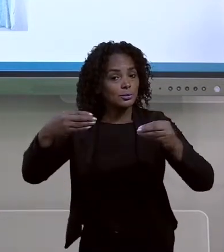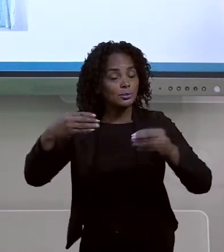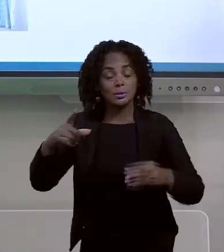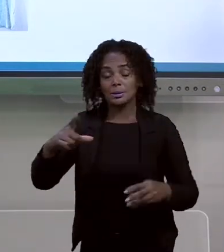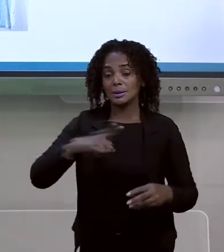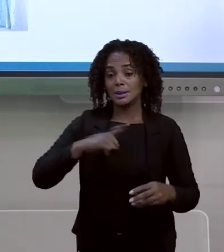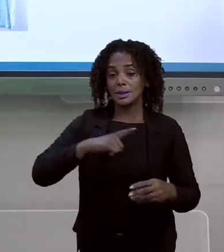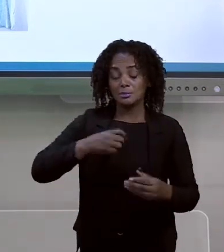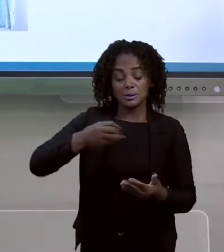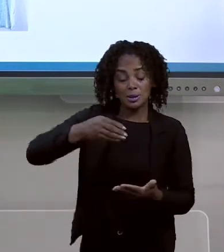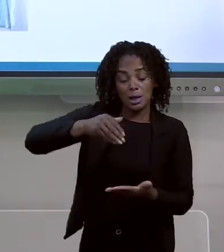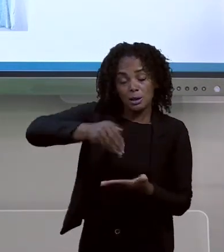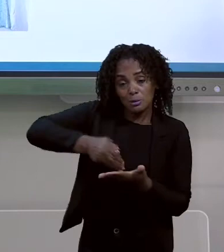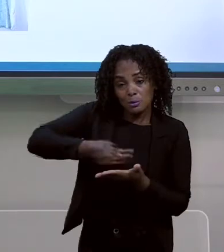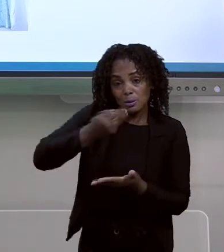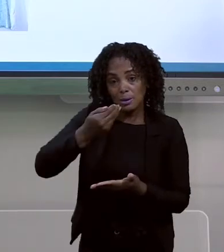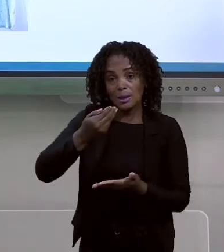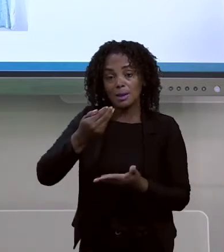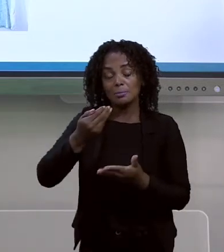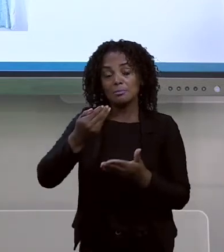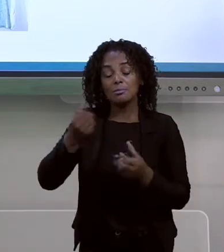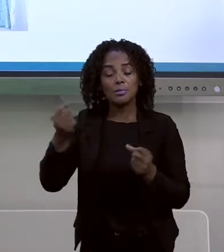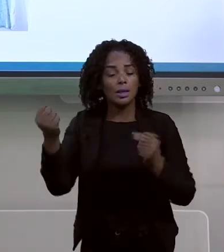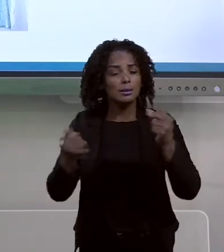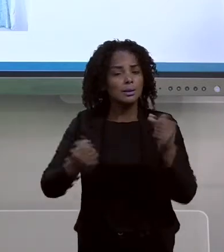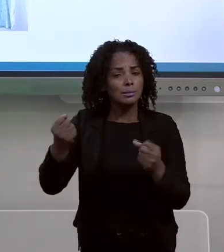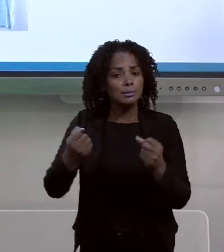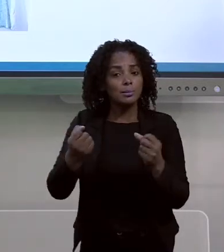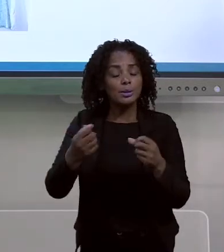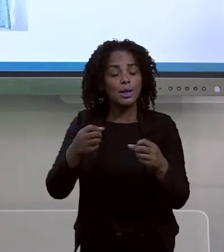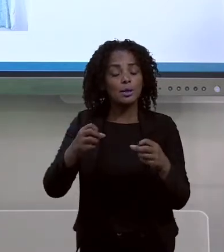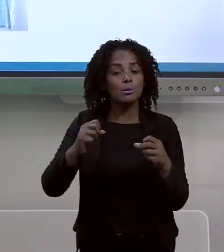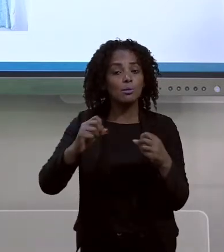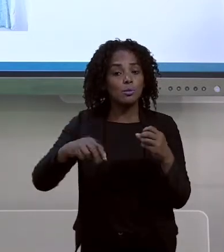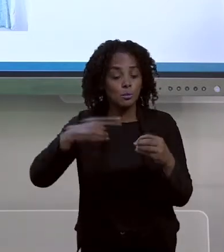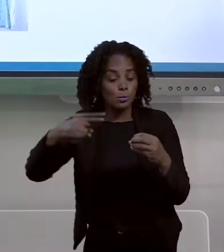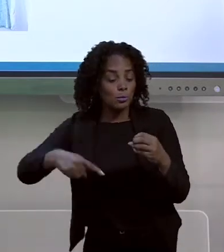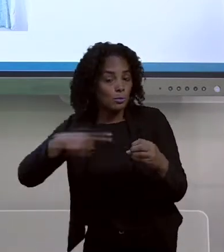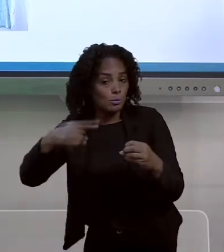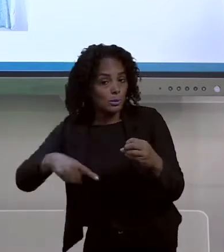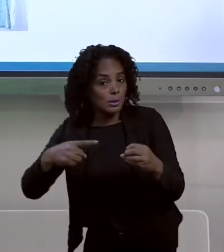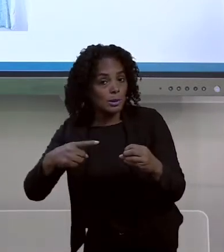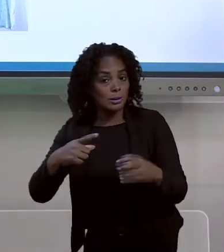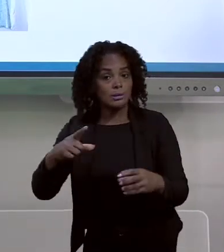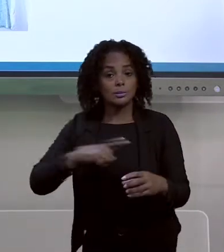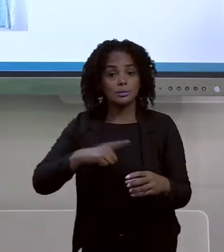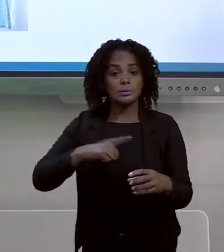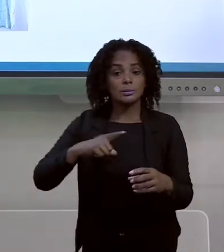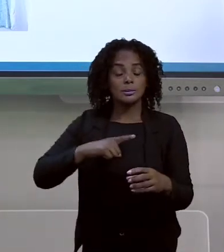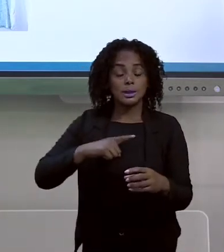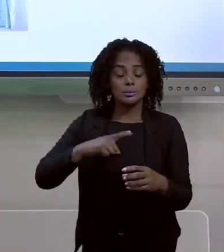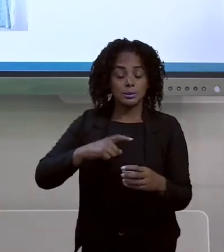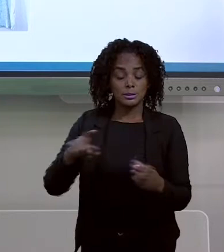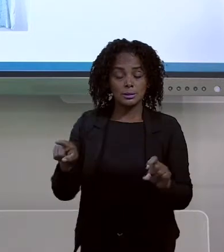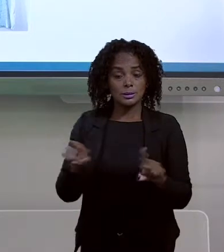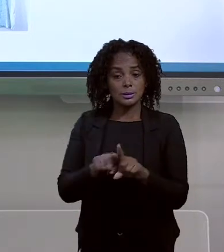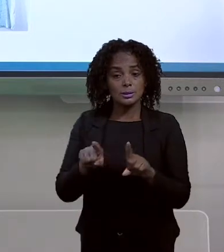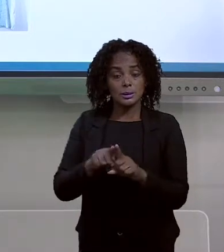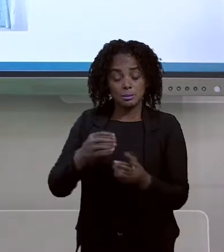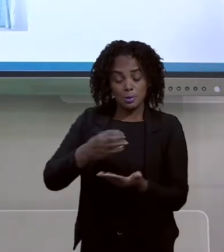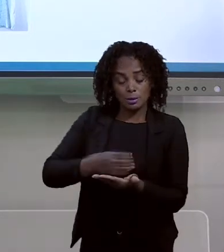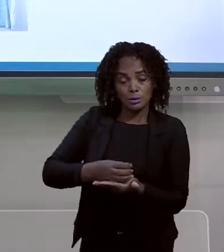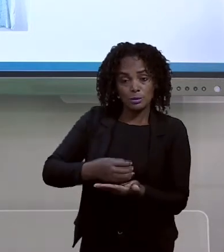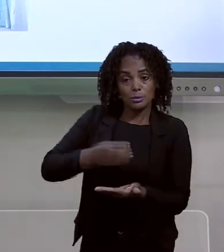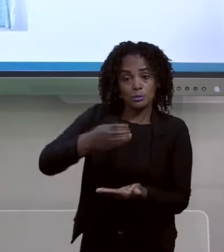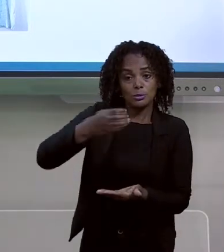a colher, o pneu. Aqui, um recipiente que geralmente nós encontramos para